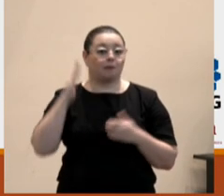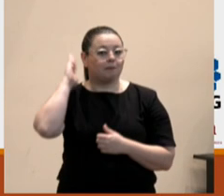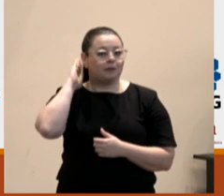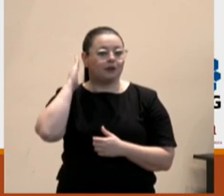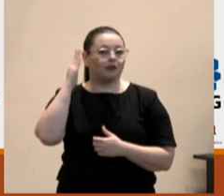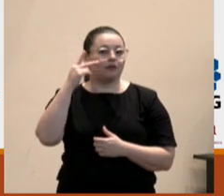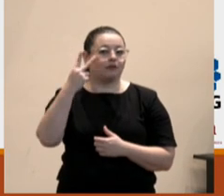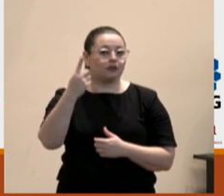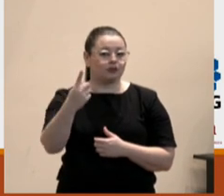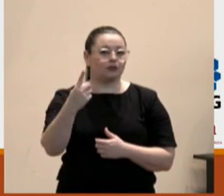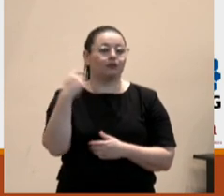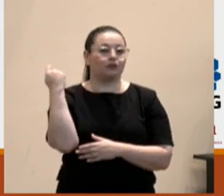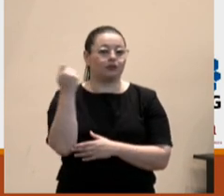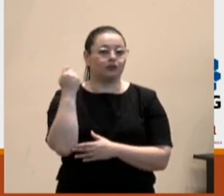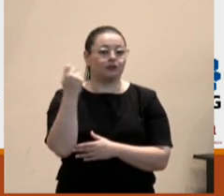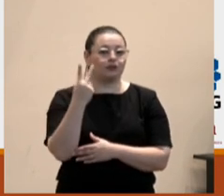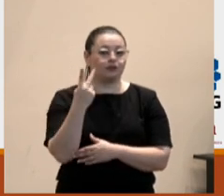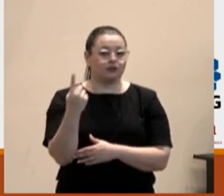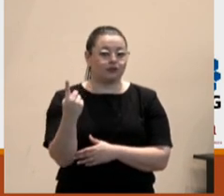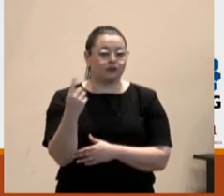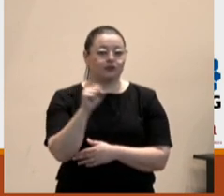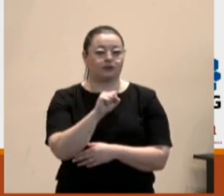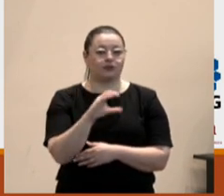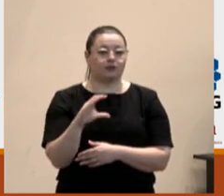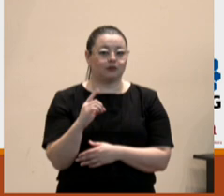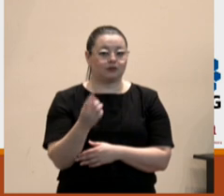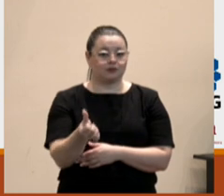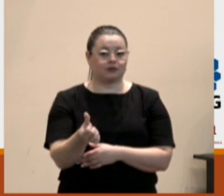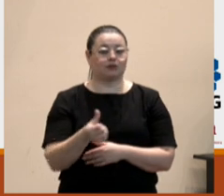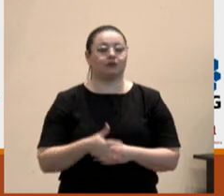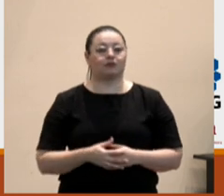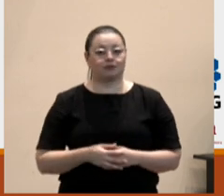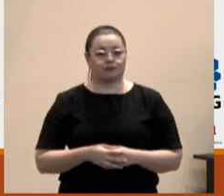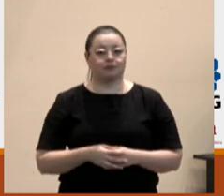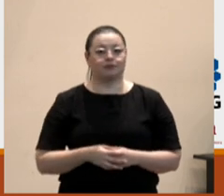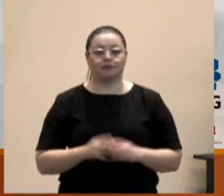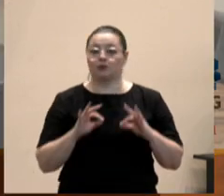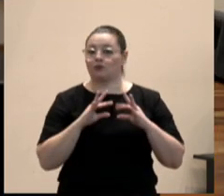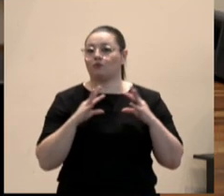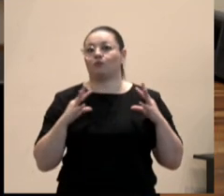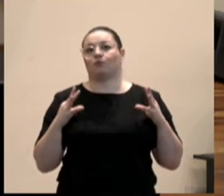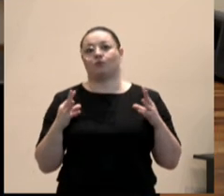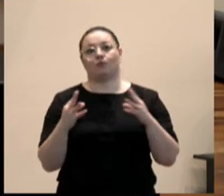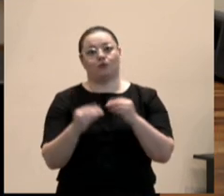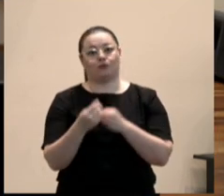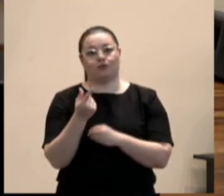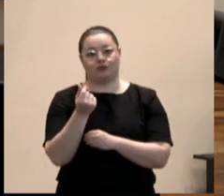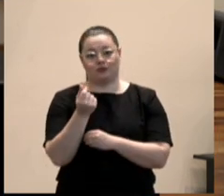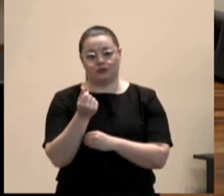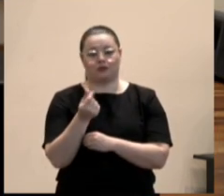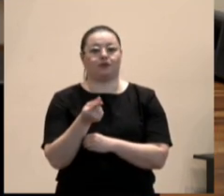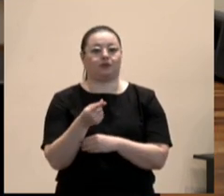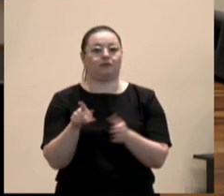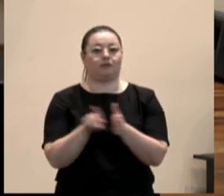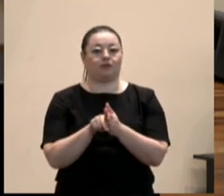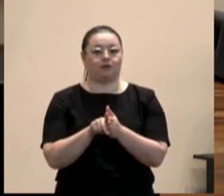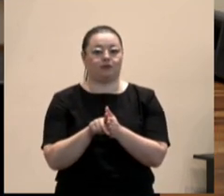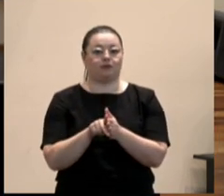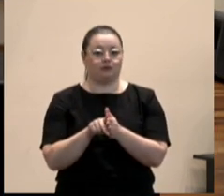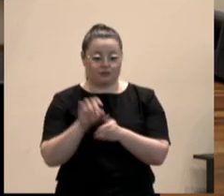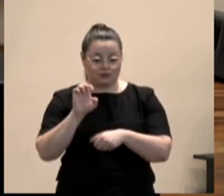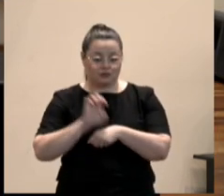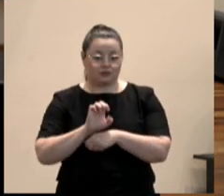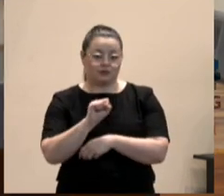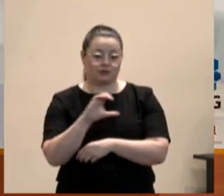21. Rio Grande do Sul, 21. Santa Catarina, 16. Todo o dinheiro potencial de Santa Catarina, 16